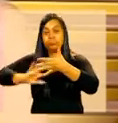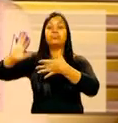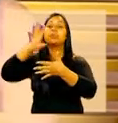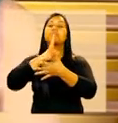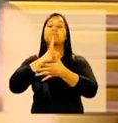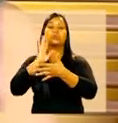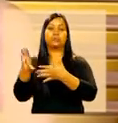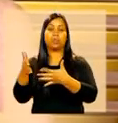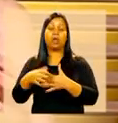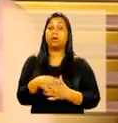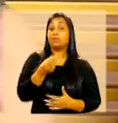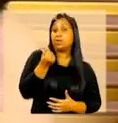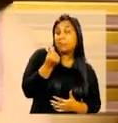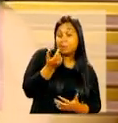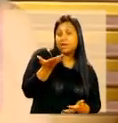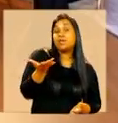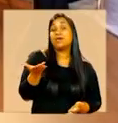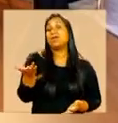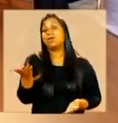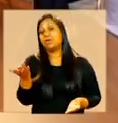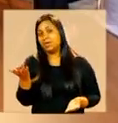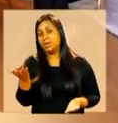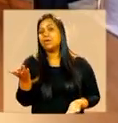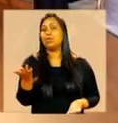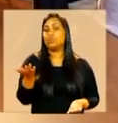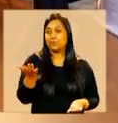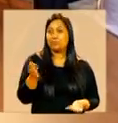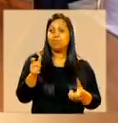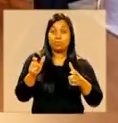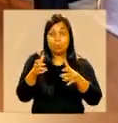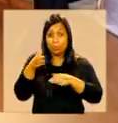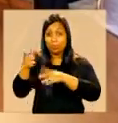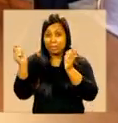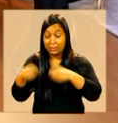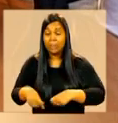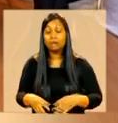né? Pelo preço, pela facilidade,